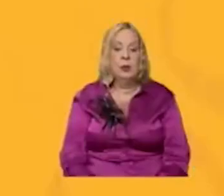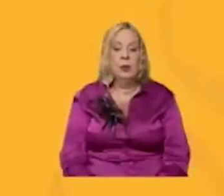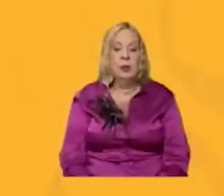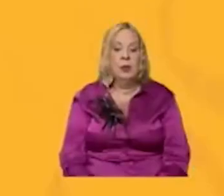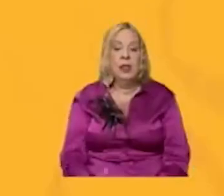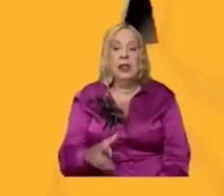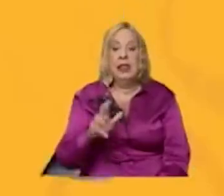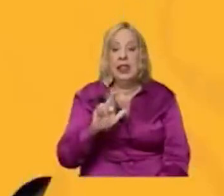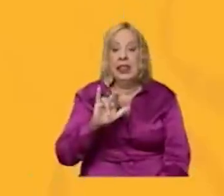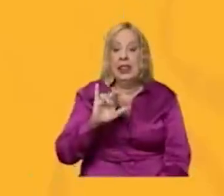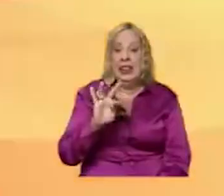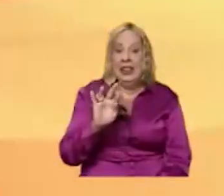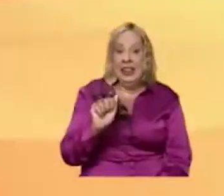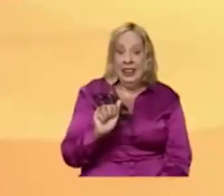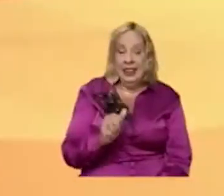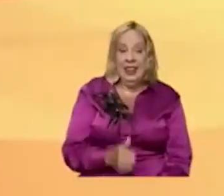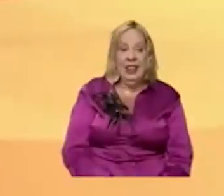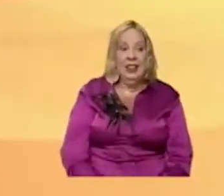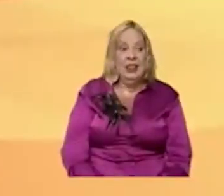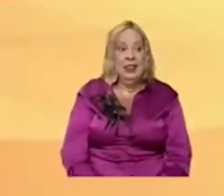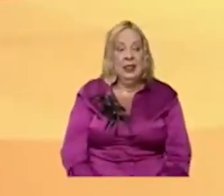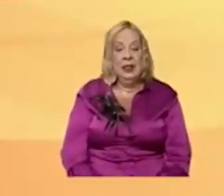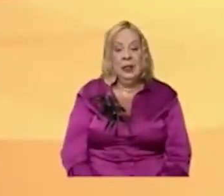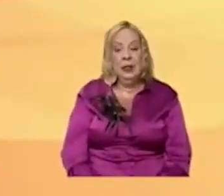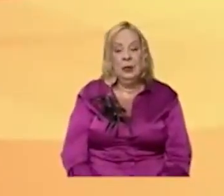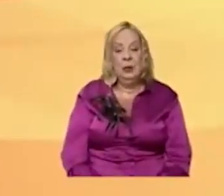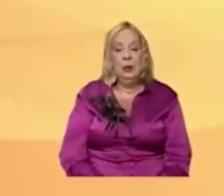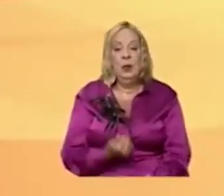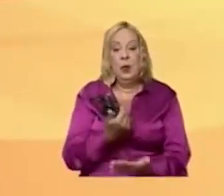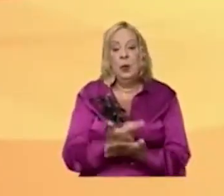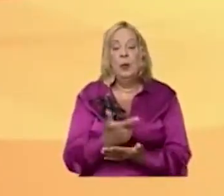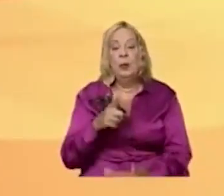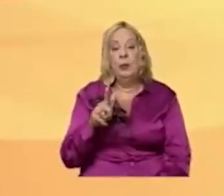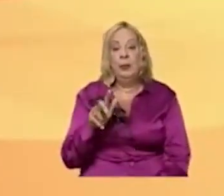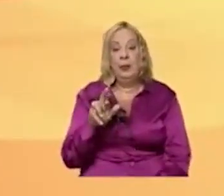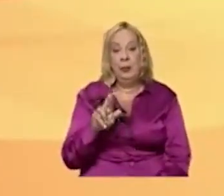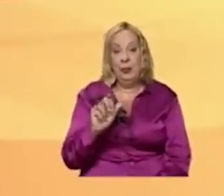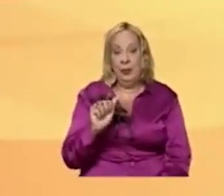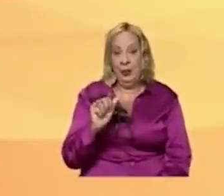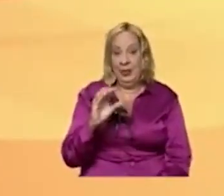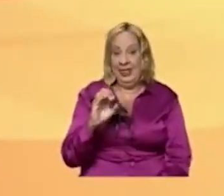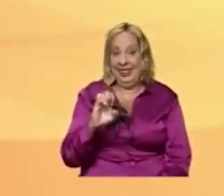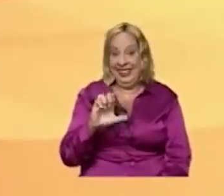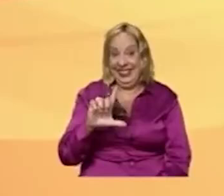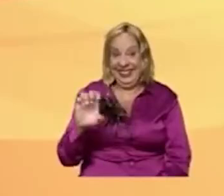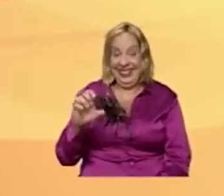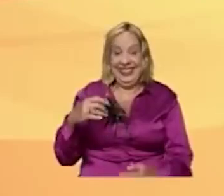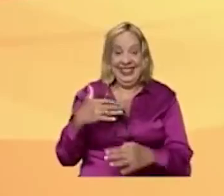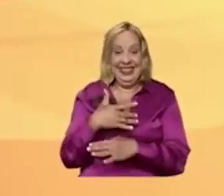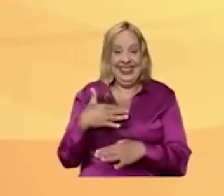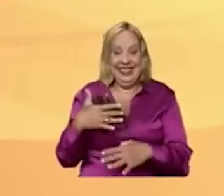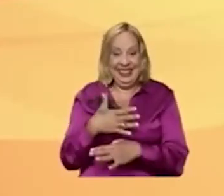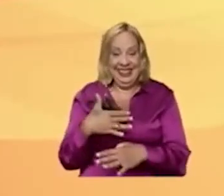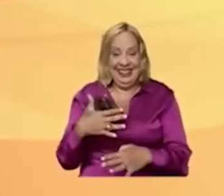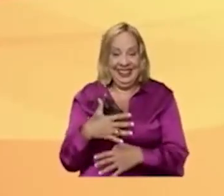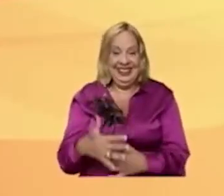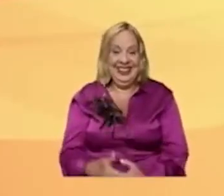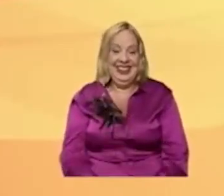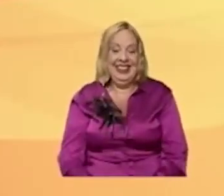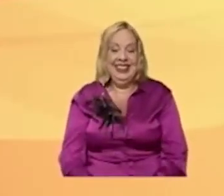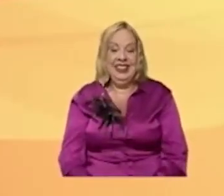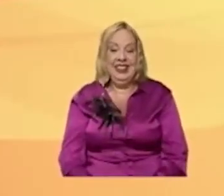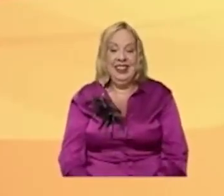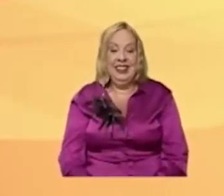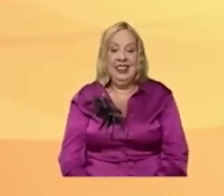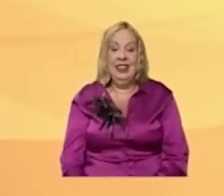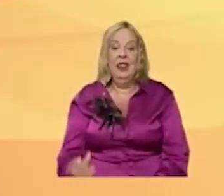Rita também entrou para esse time. Garantiu o Cajucap com a Graciele, que faz parte do G Barbosa Atacado Centro. Façam como a Rita, que veio